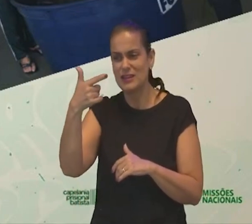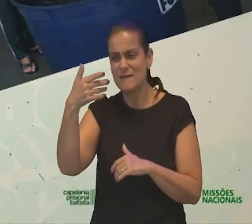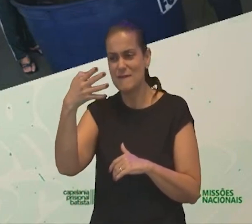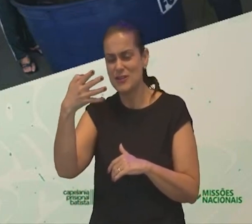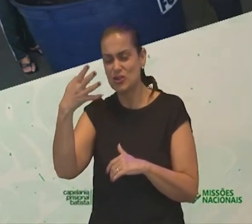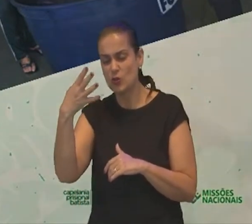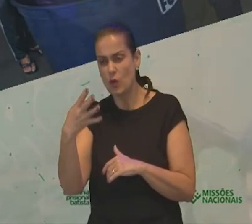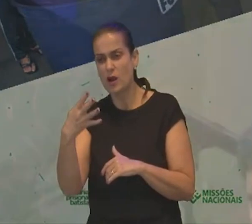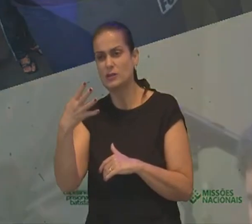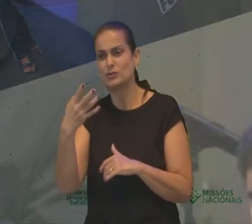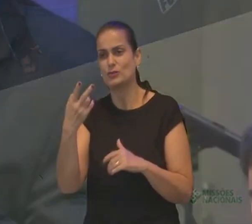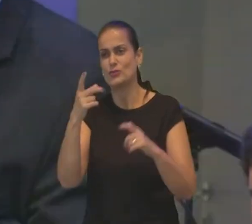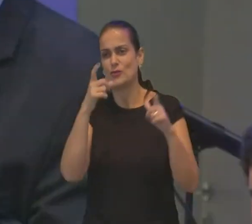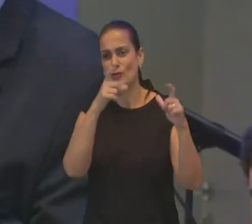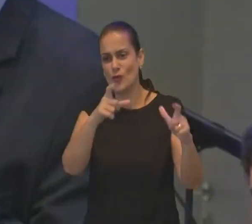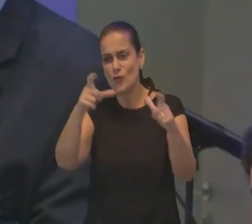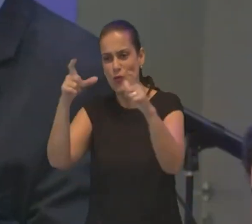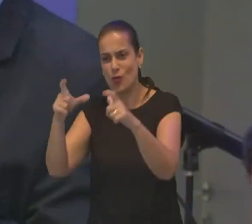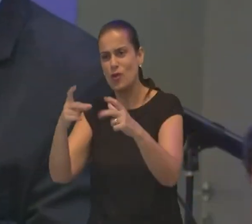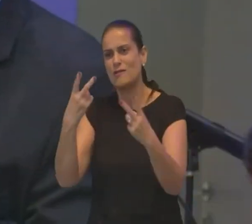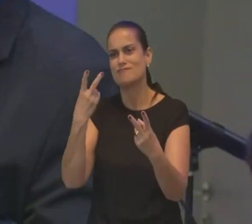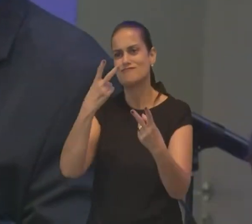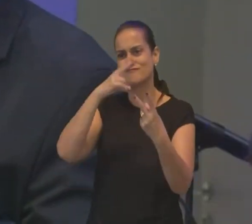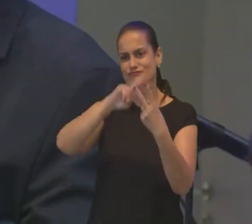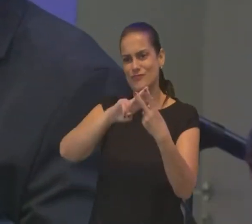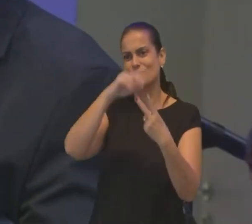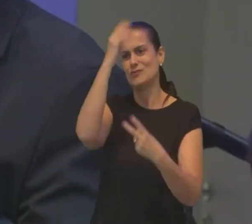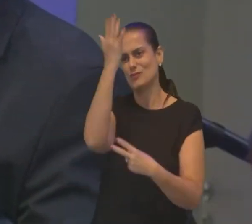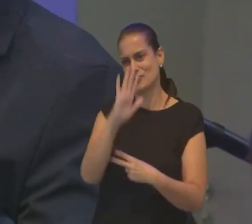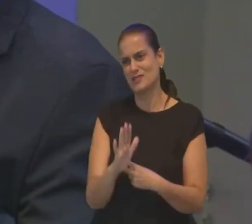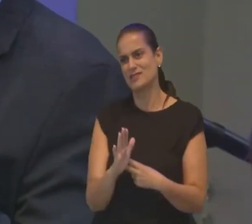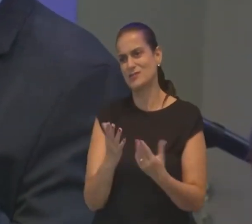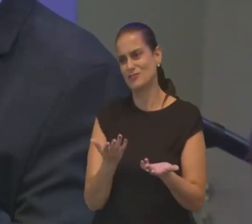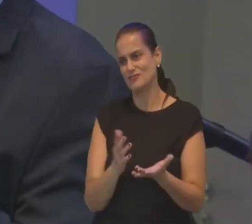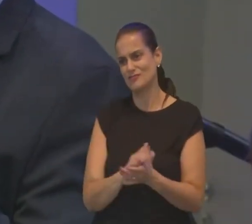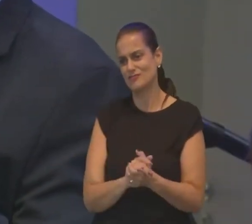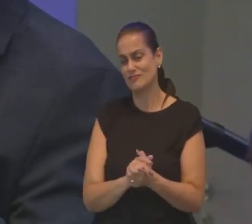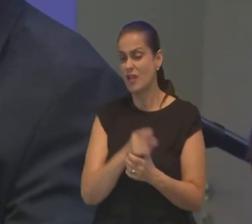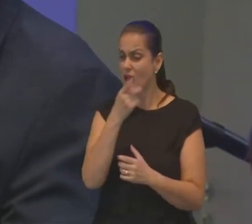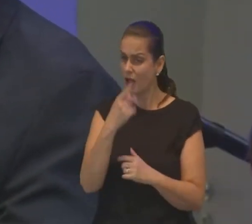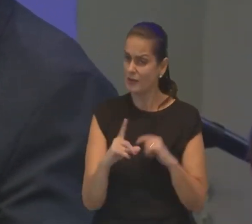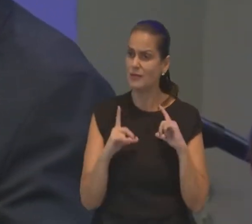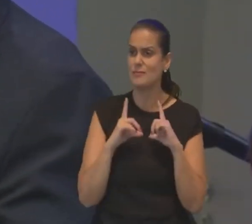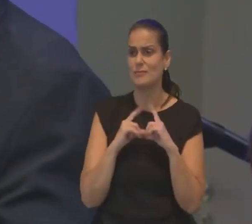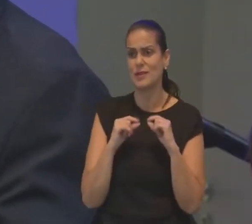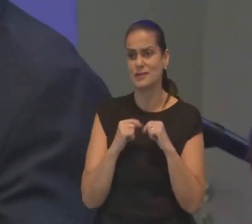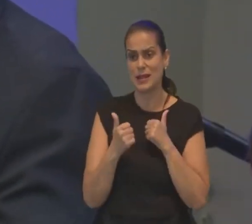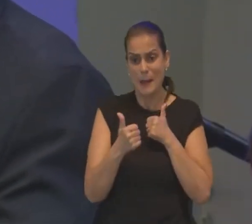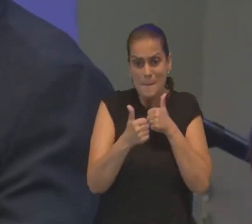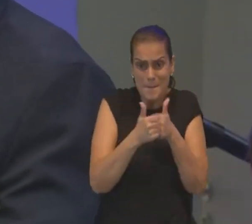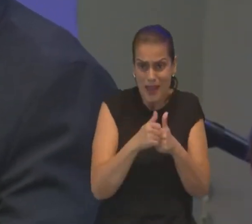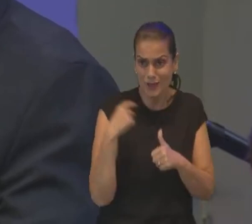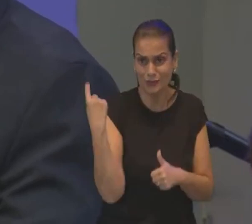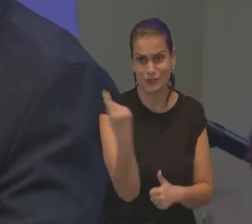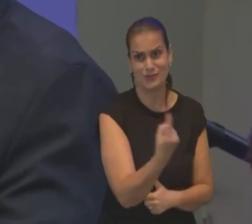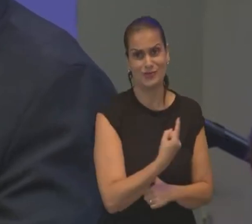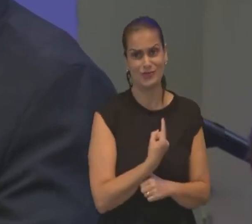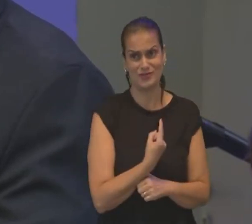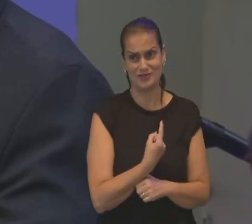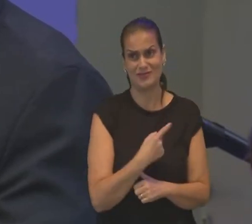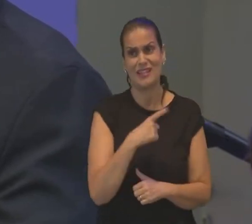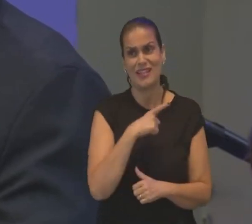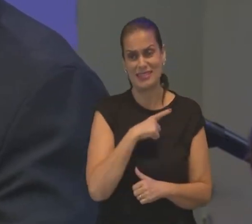1.424 unidades prisionais no nosso Brasil. Aqui em Brasília, meus irmãos, pertinho de vocês,